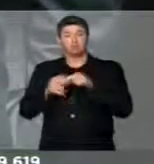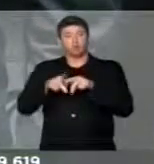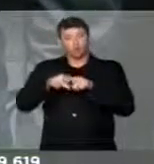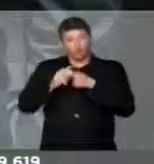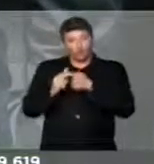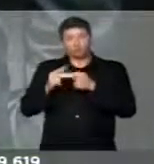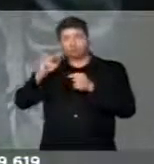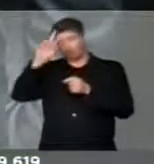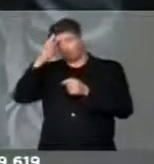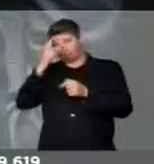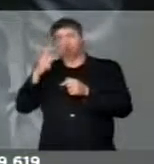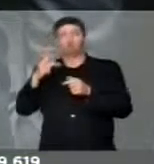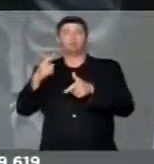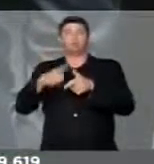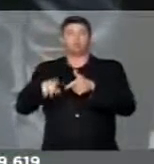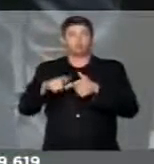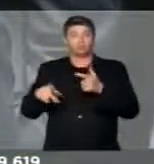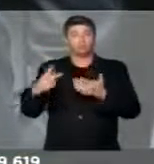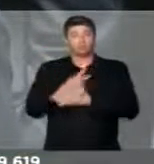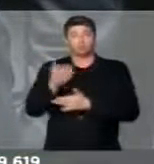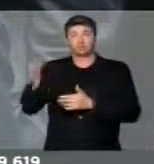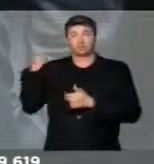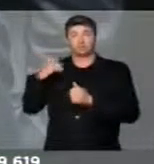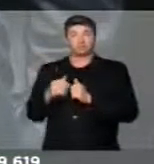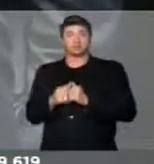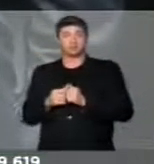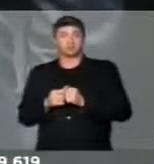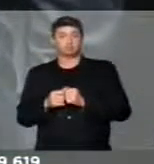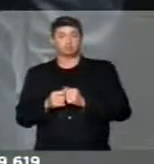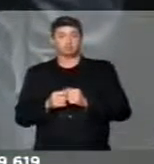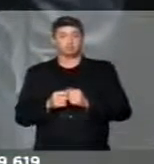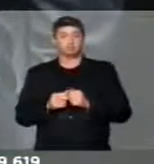um equívoco, um lapso cometido pela própria